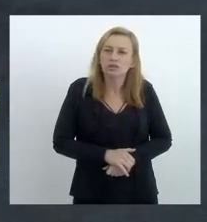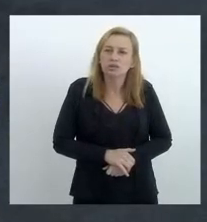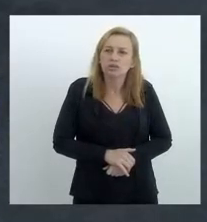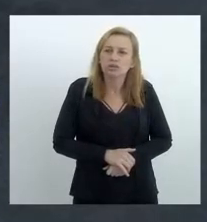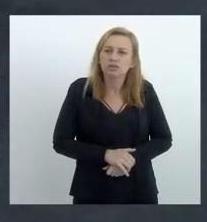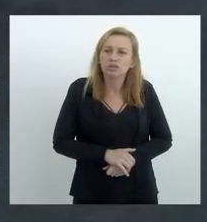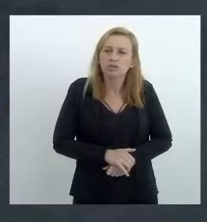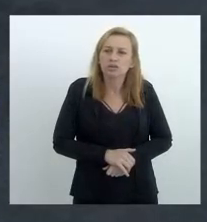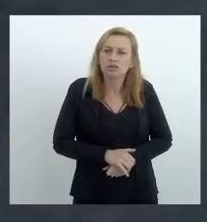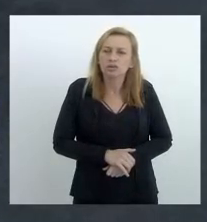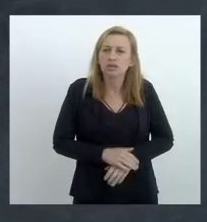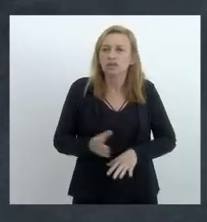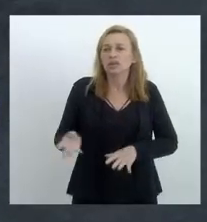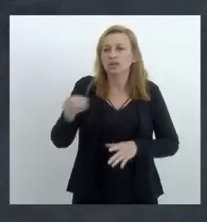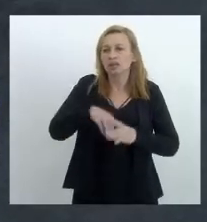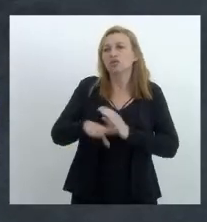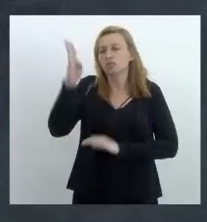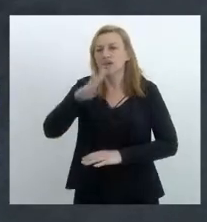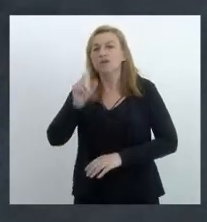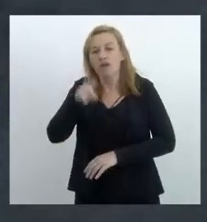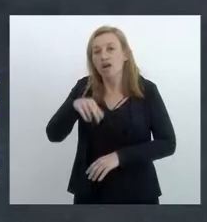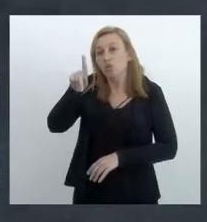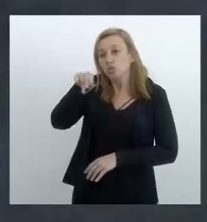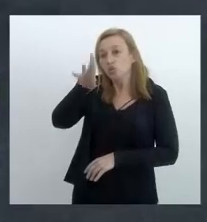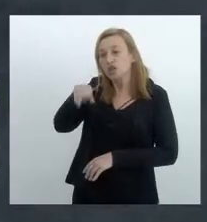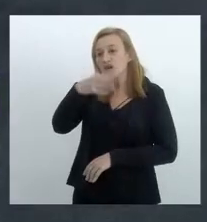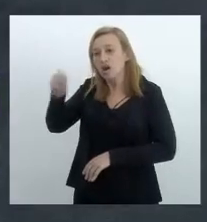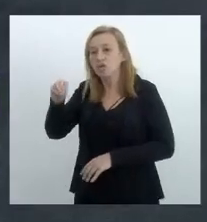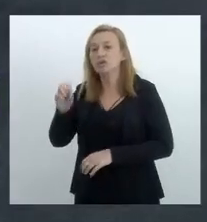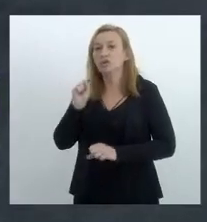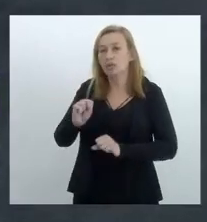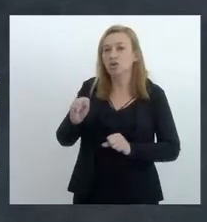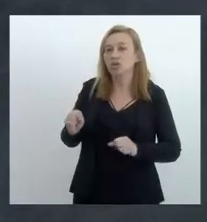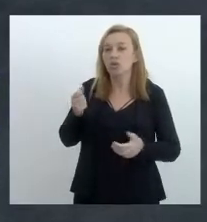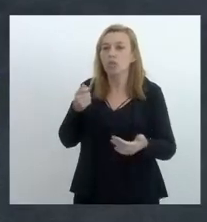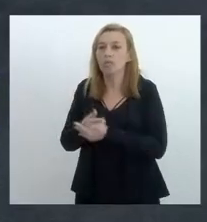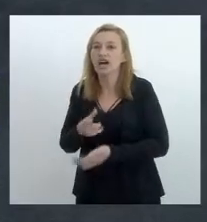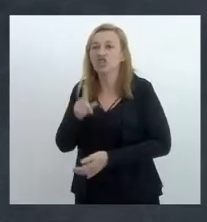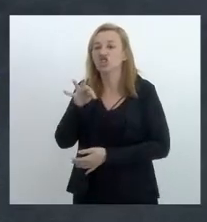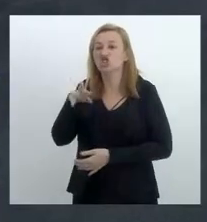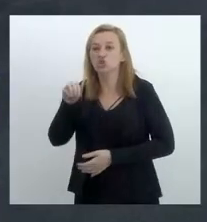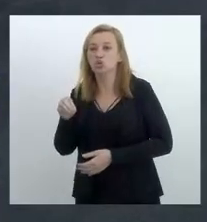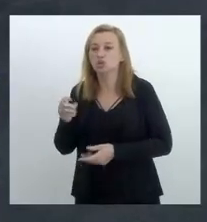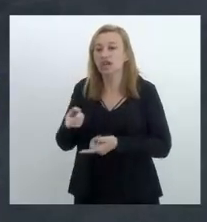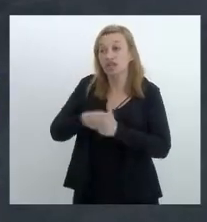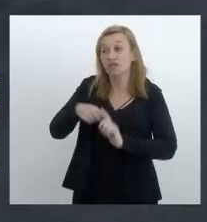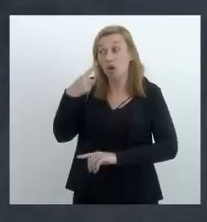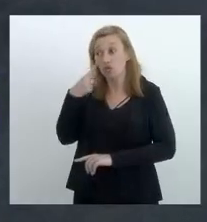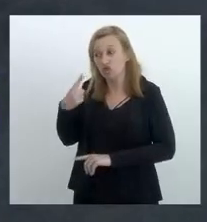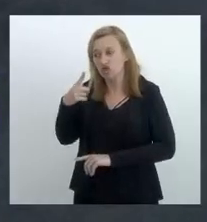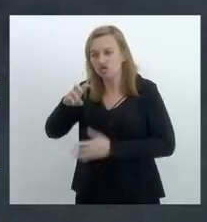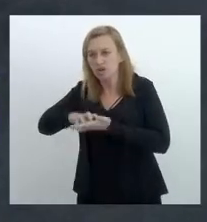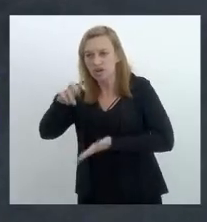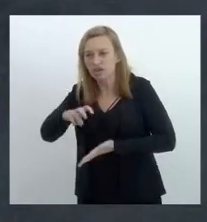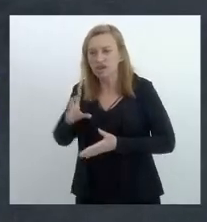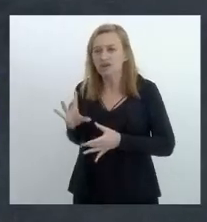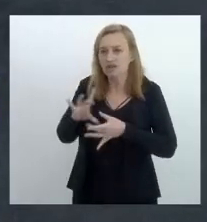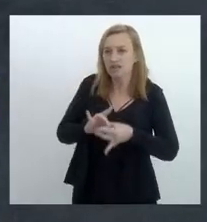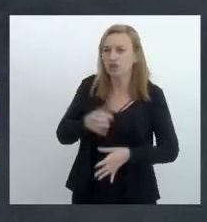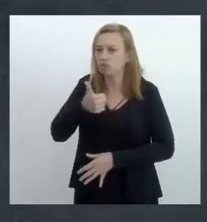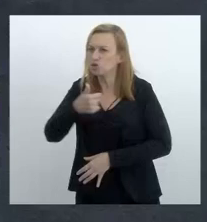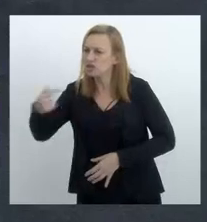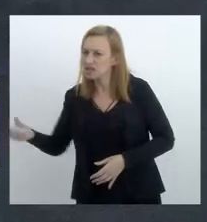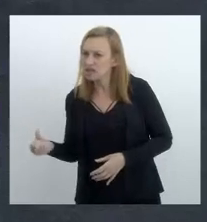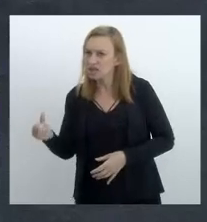solvente que existe no Brasil é a União. E você pode comprar título da dívida hoje, eu olhei de manhã ali, pré-fixado para 2026